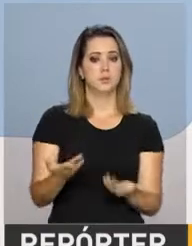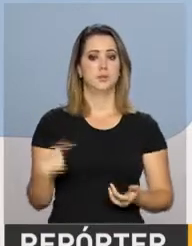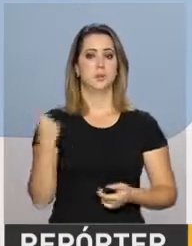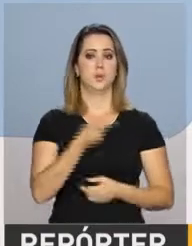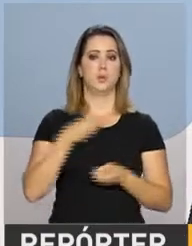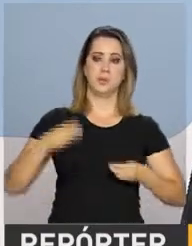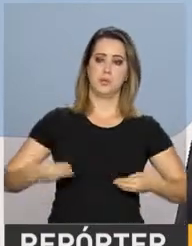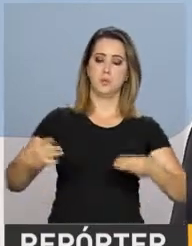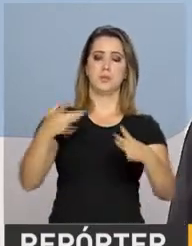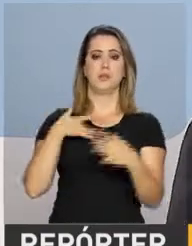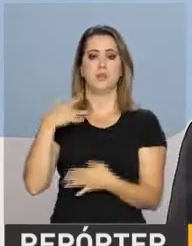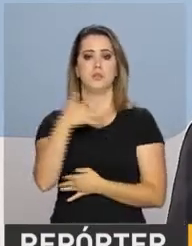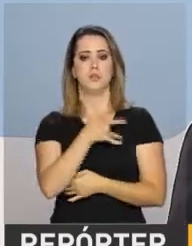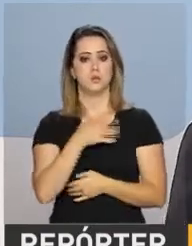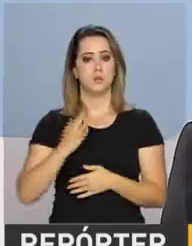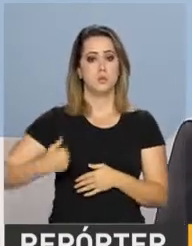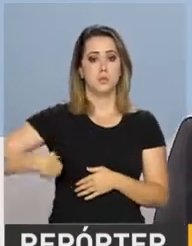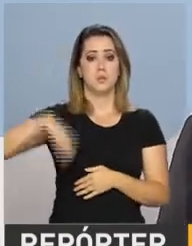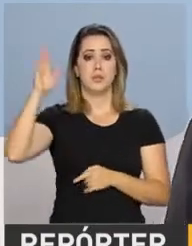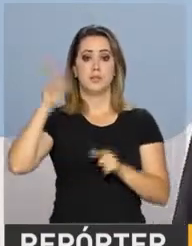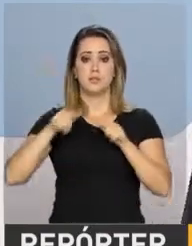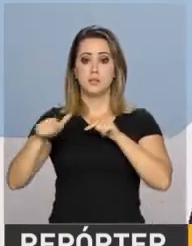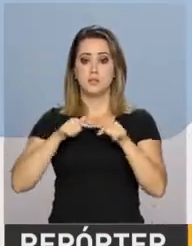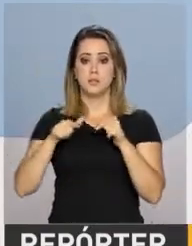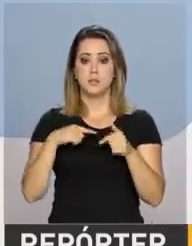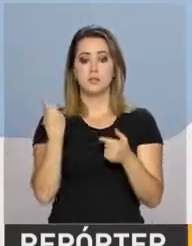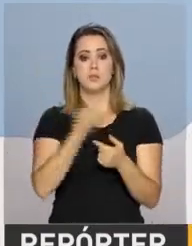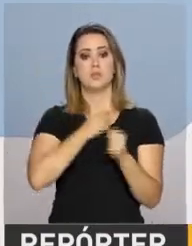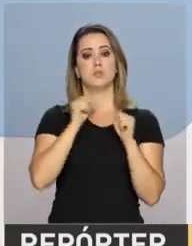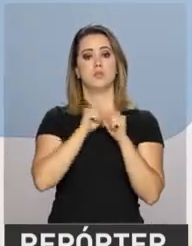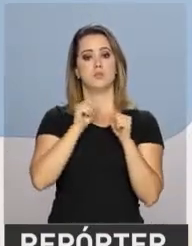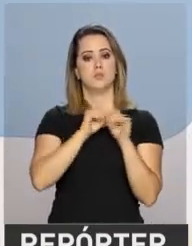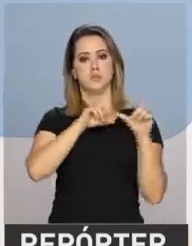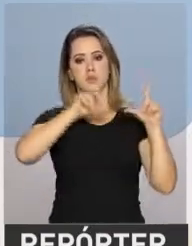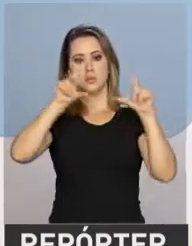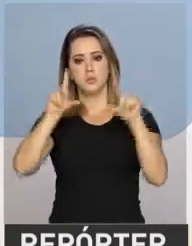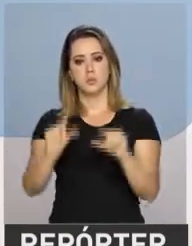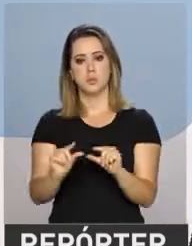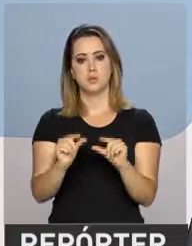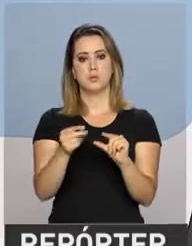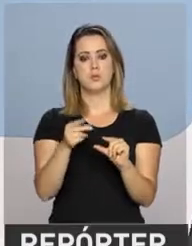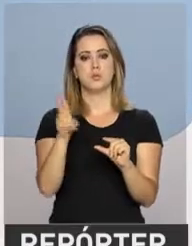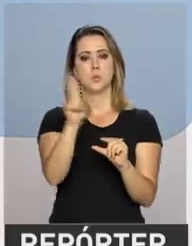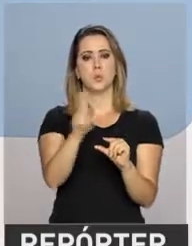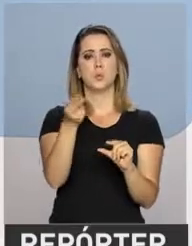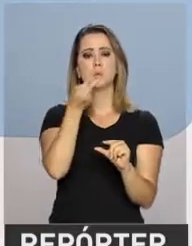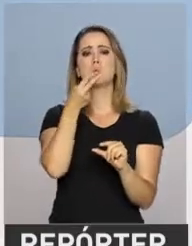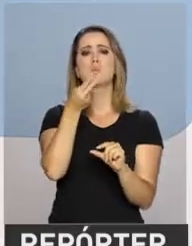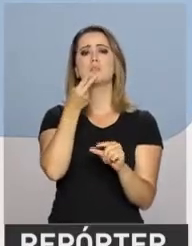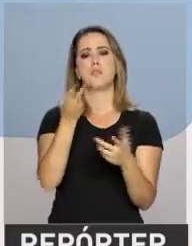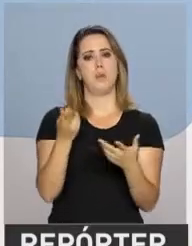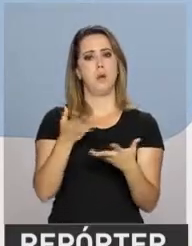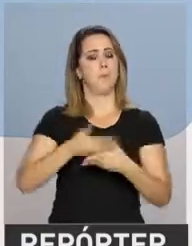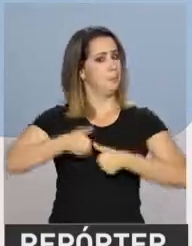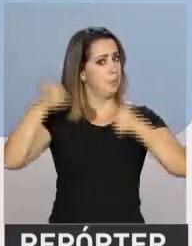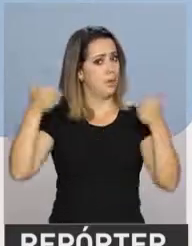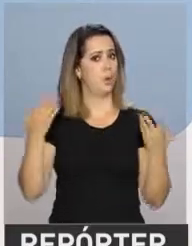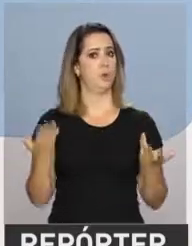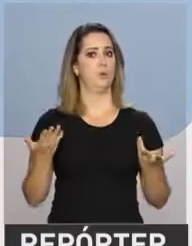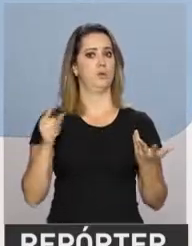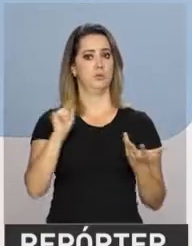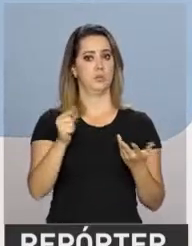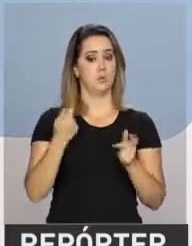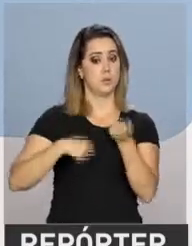Saúde. Quanto mais ações concretas nós fizermos para a redução do consumo do cigarro, mais